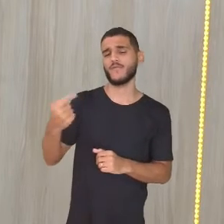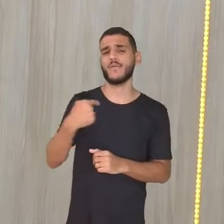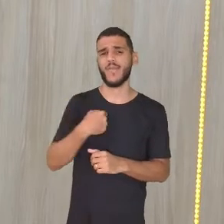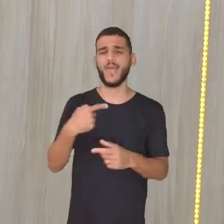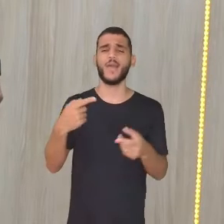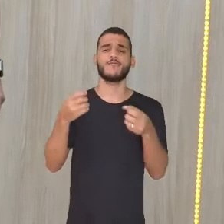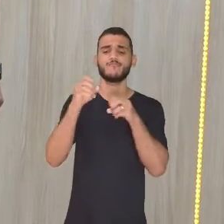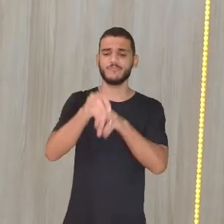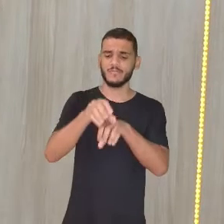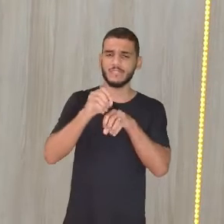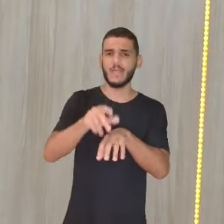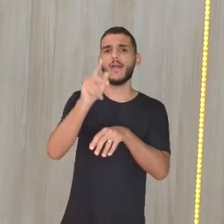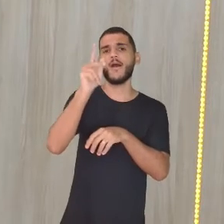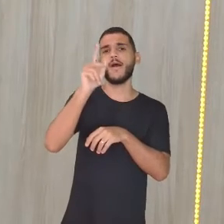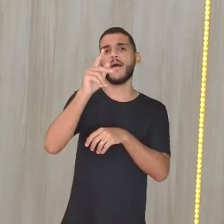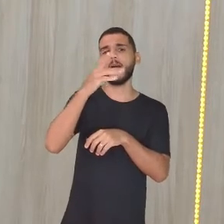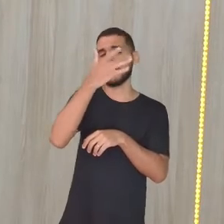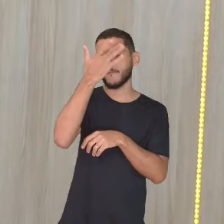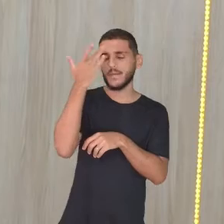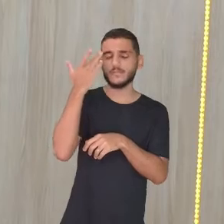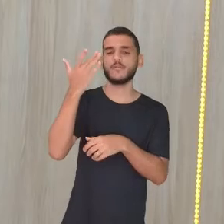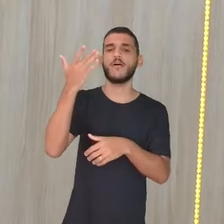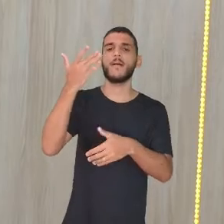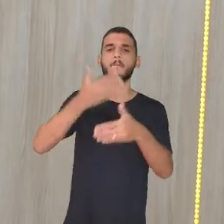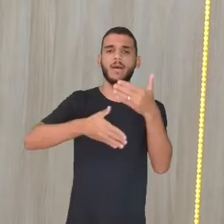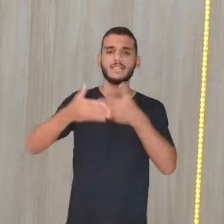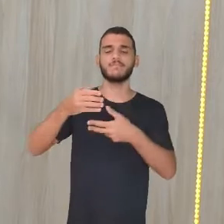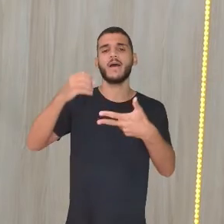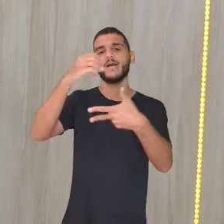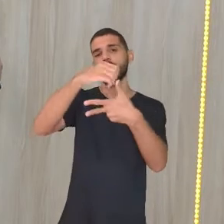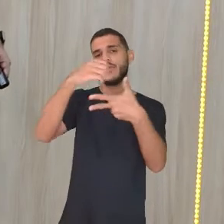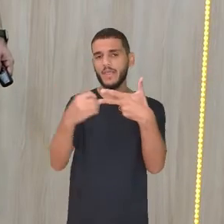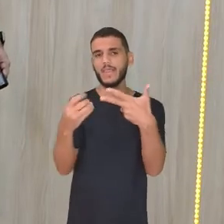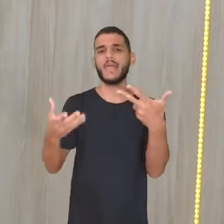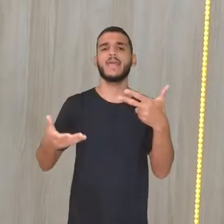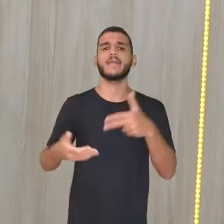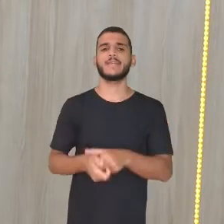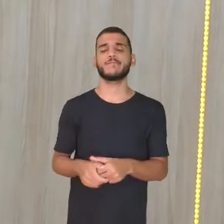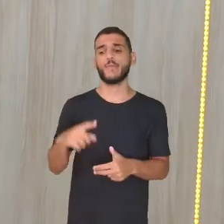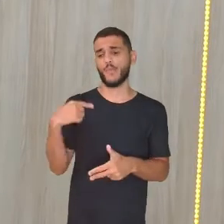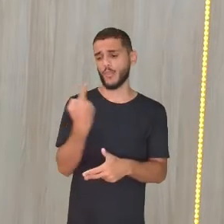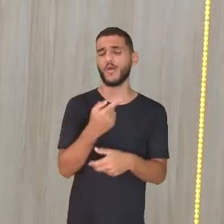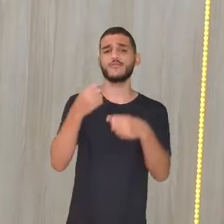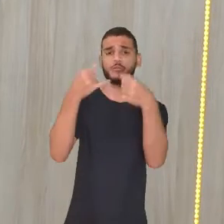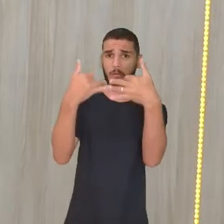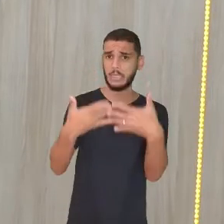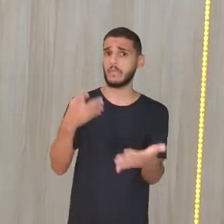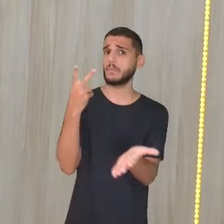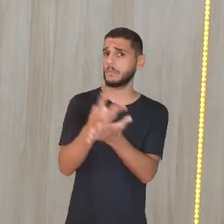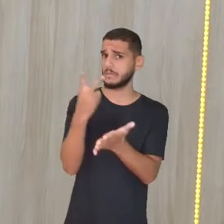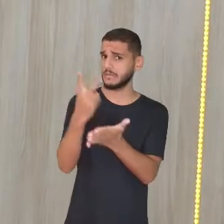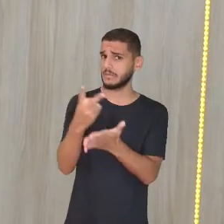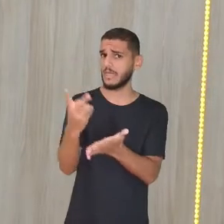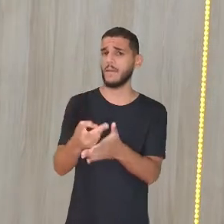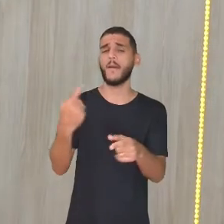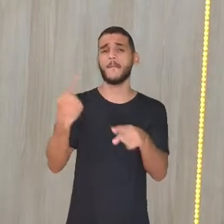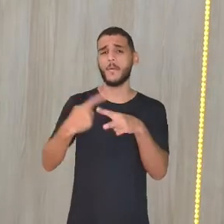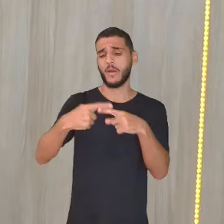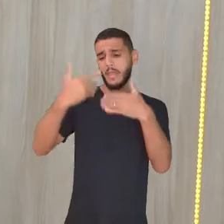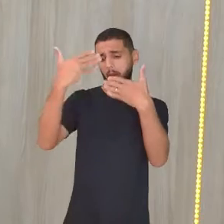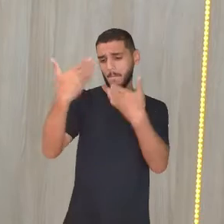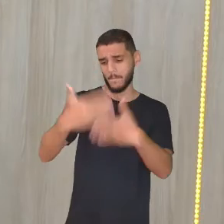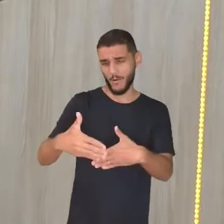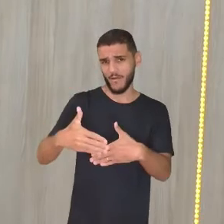o pessoal que vai fazer a prova do Enem, né, Ricardinho? A gente fala muito disso, porque nas provas e questões do Enem,